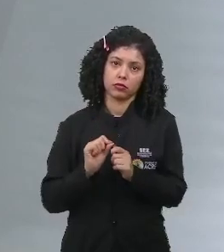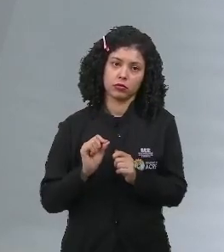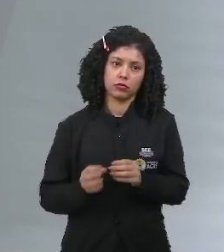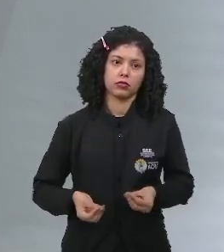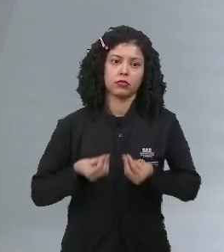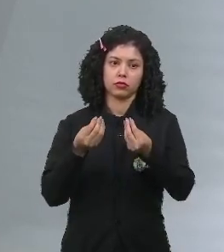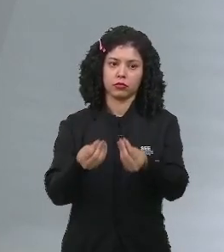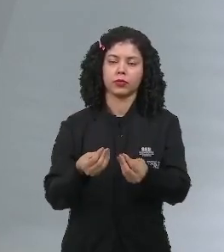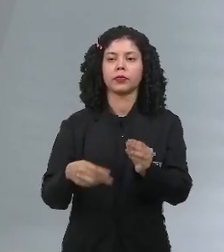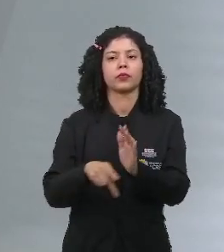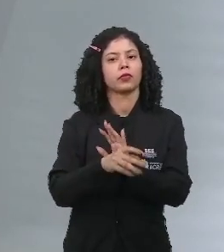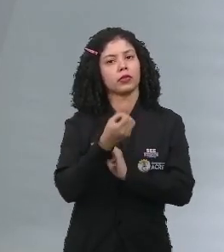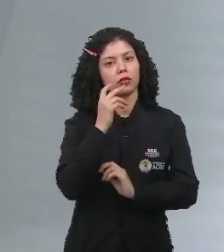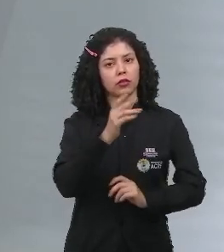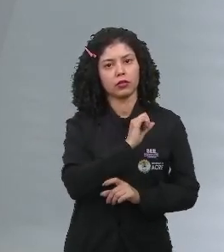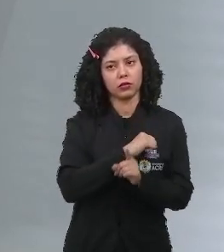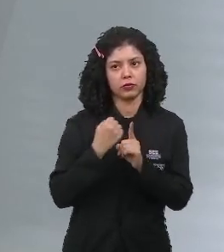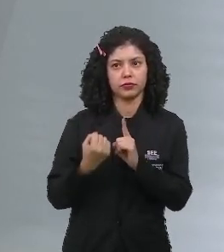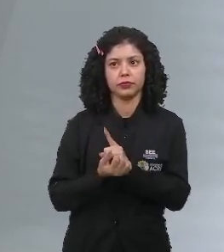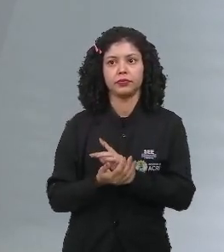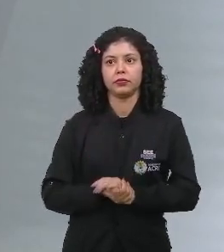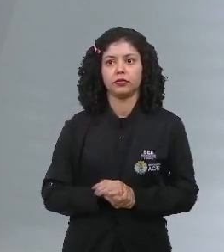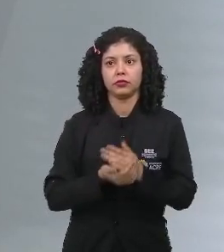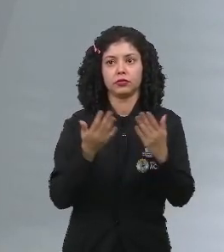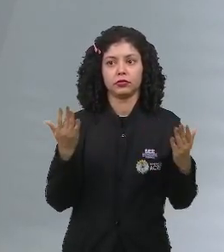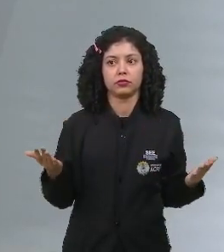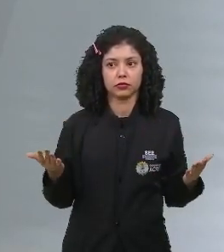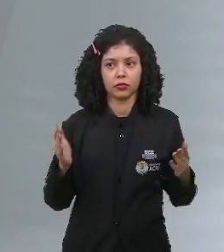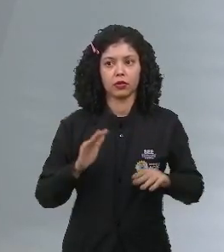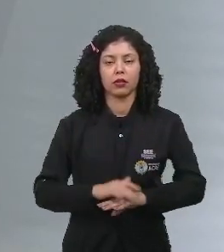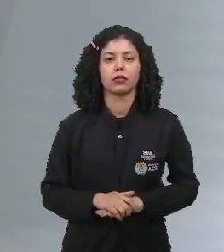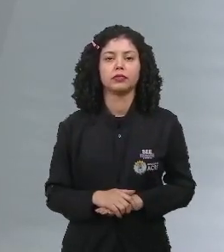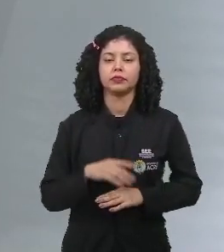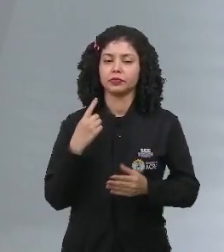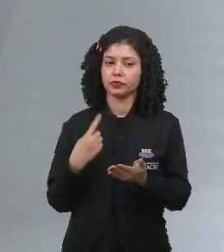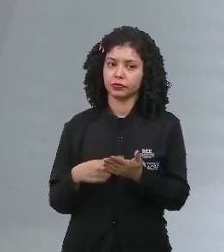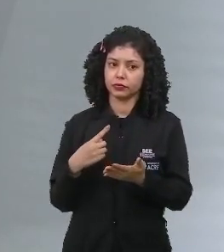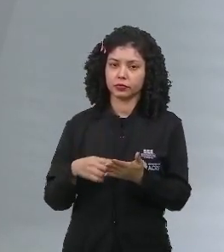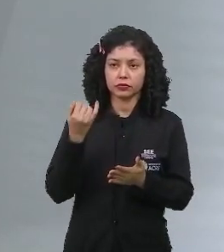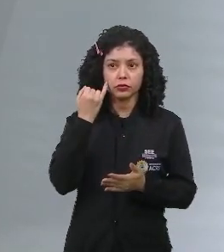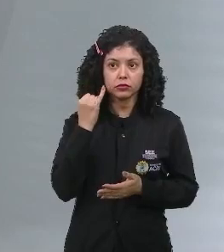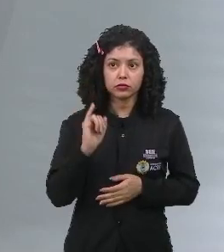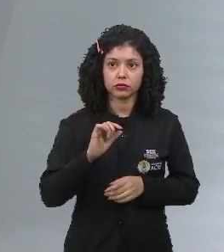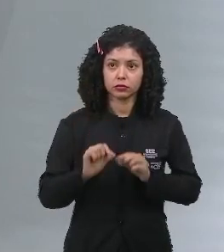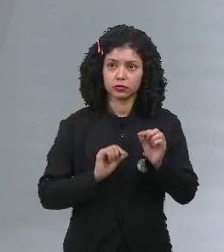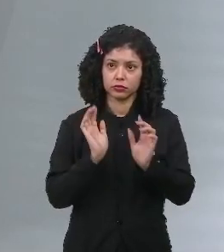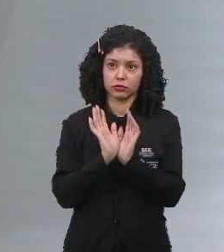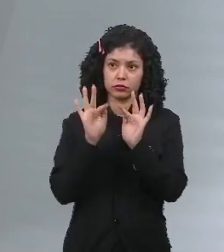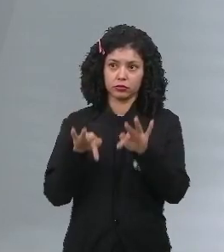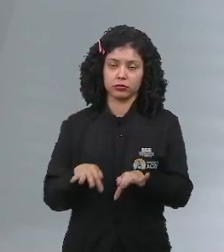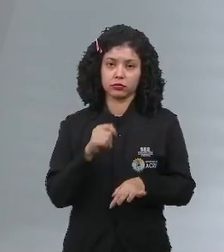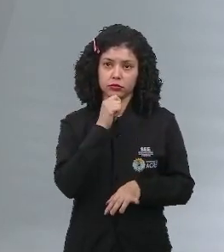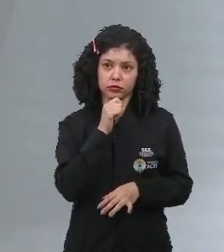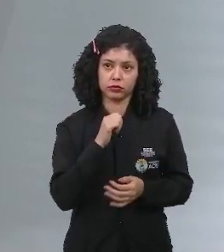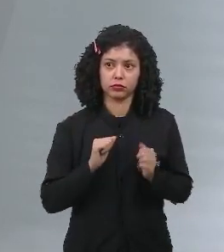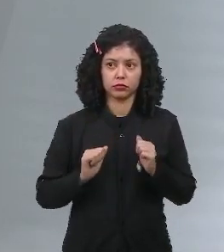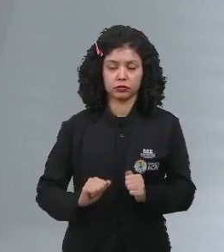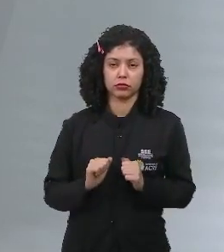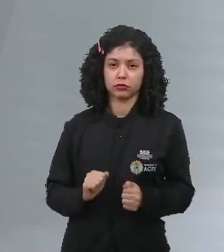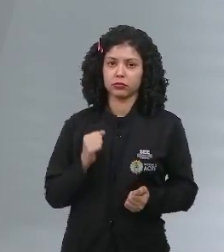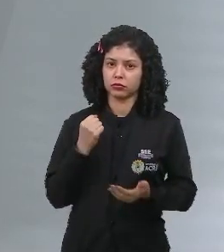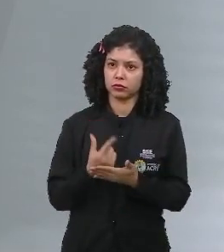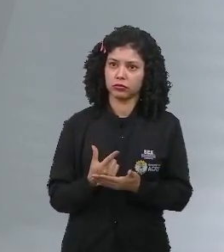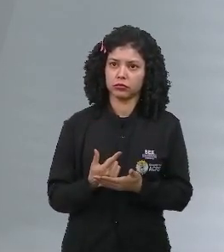destinado para o bem social então de acordo com essa ideia de que os fins justificam os meios eu posso